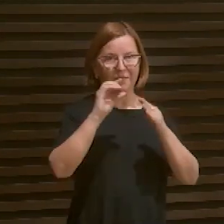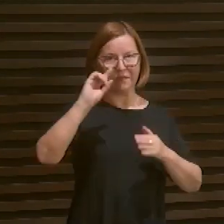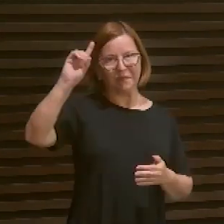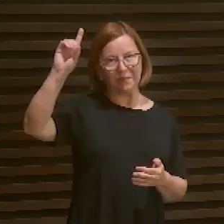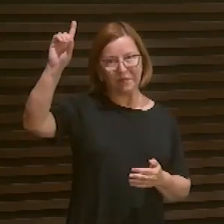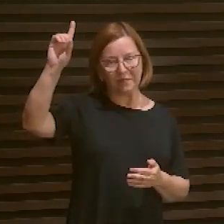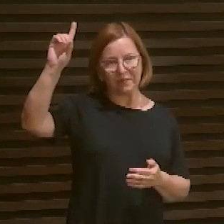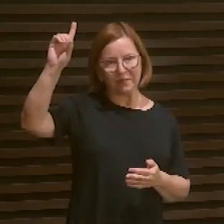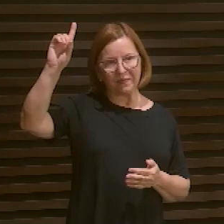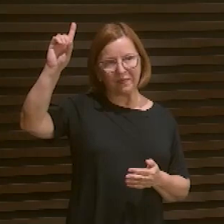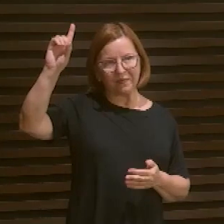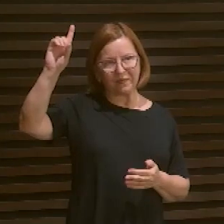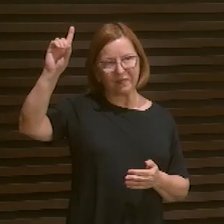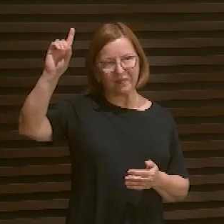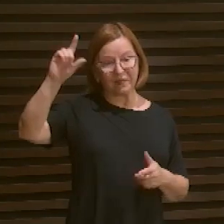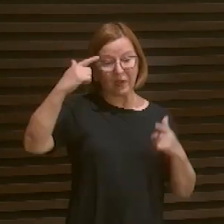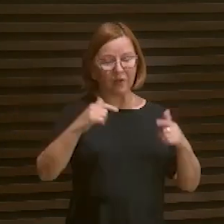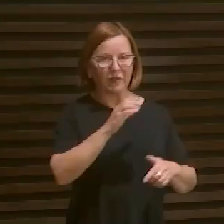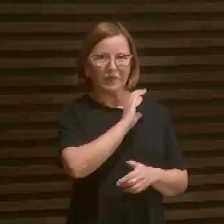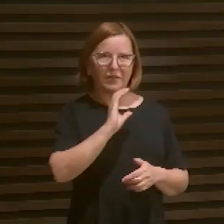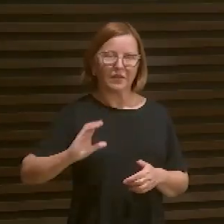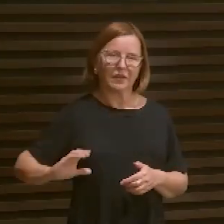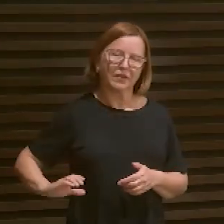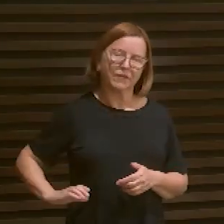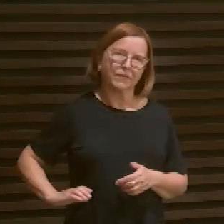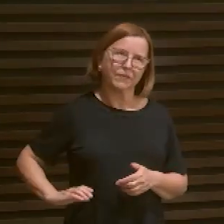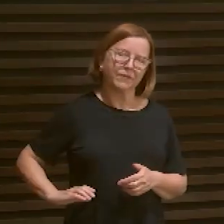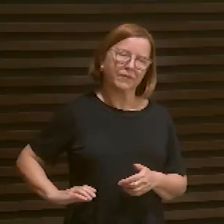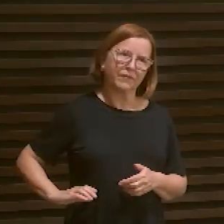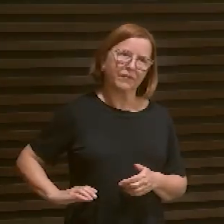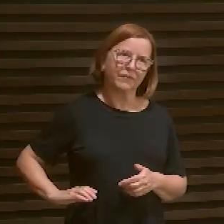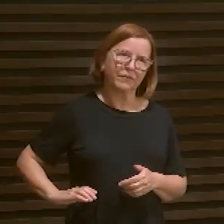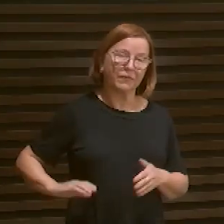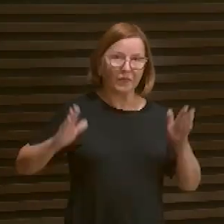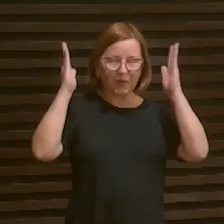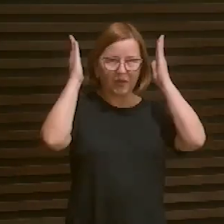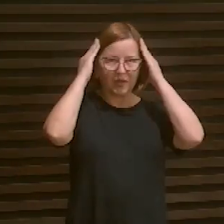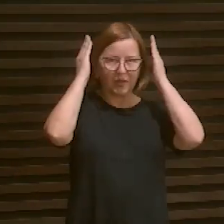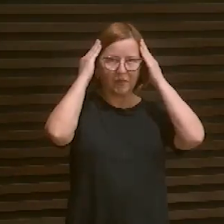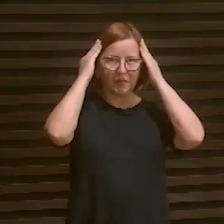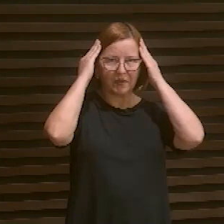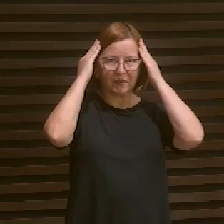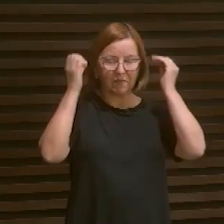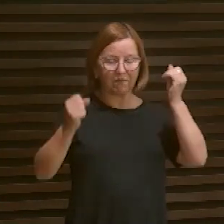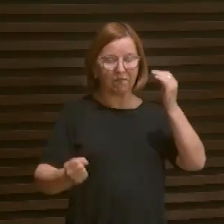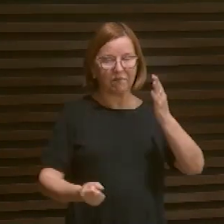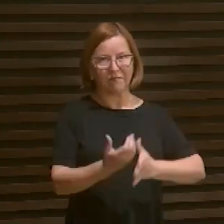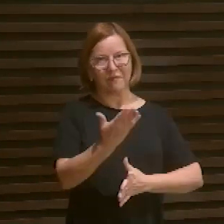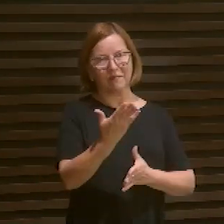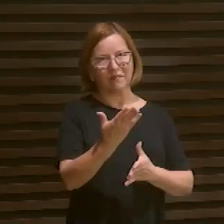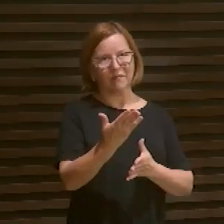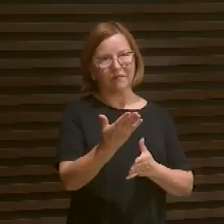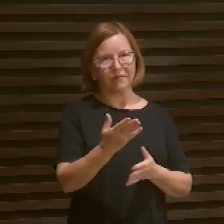Deus, onde Cristo é o cabeça, o fundador,